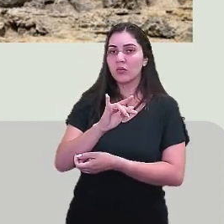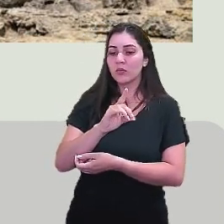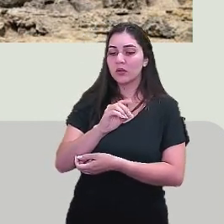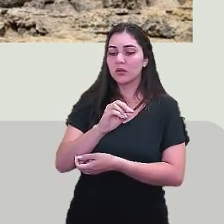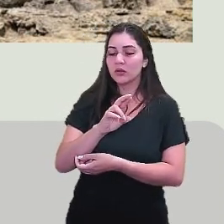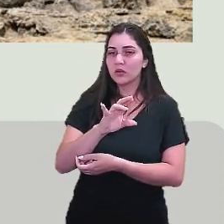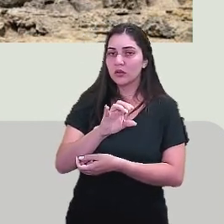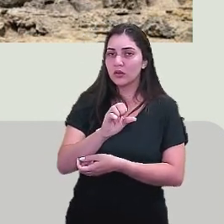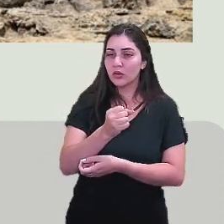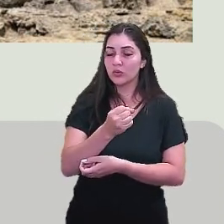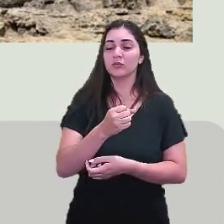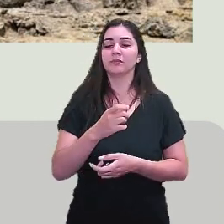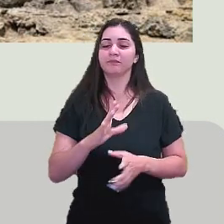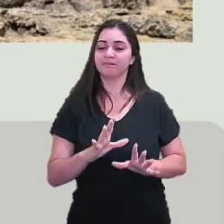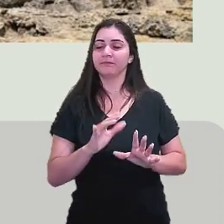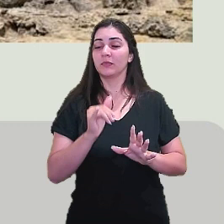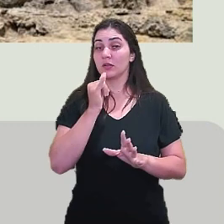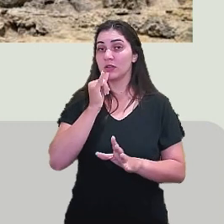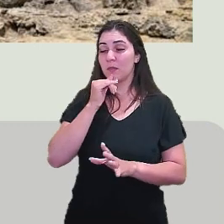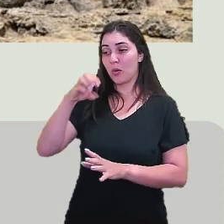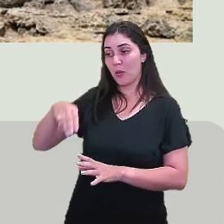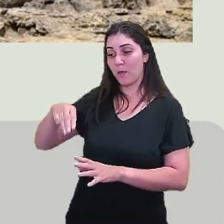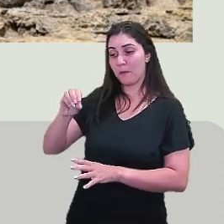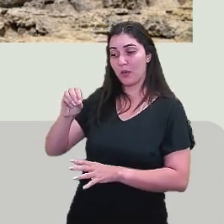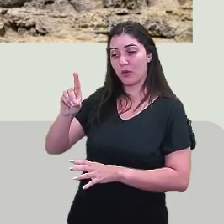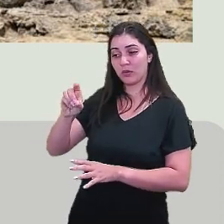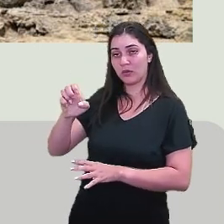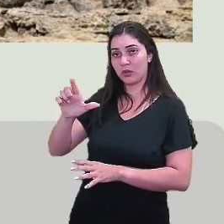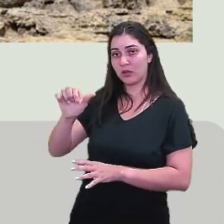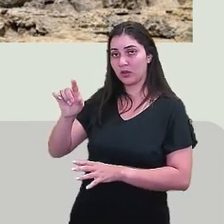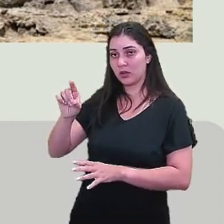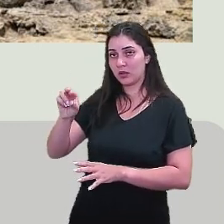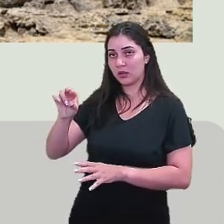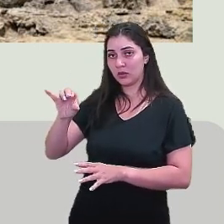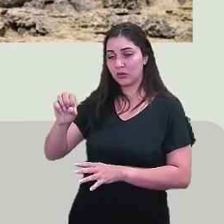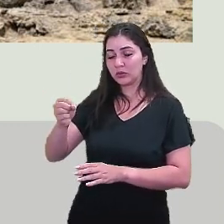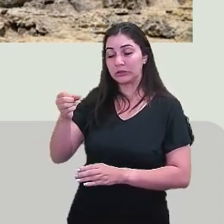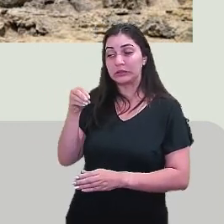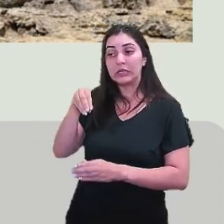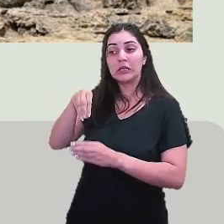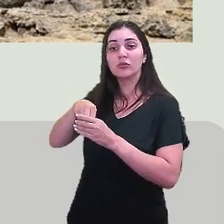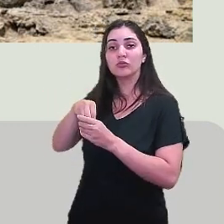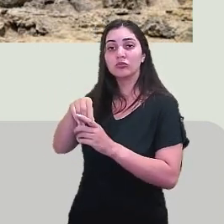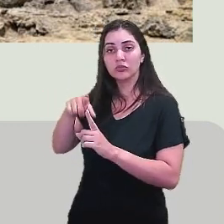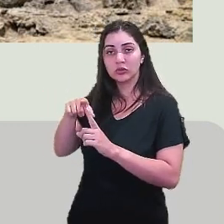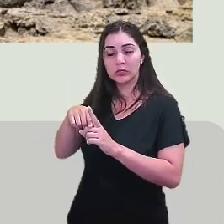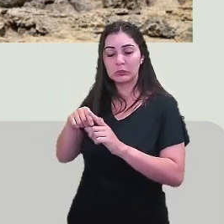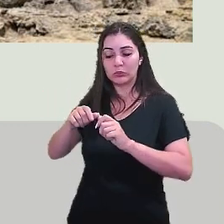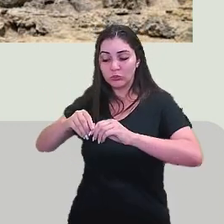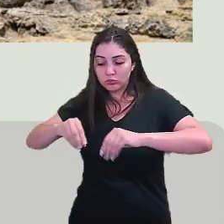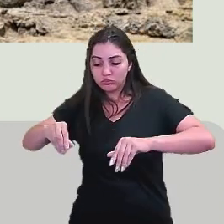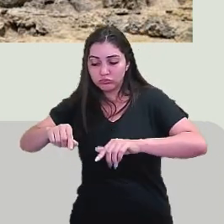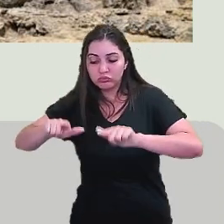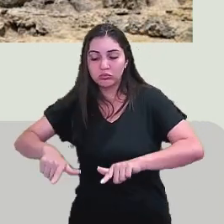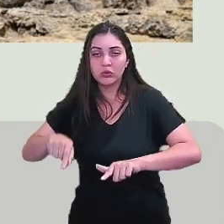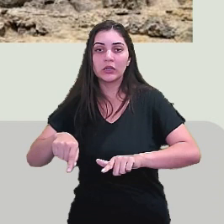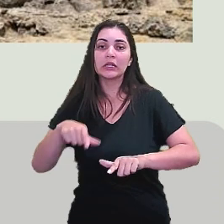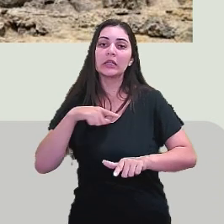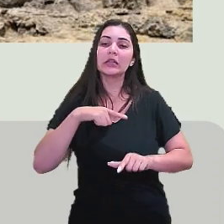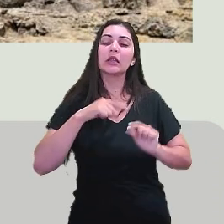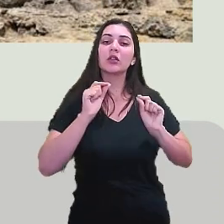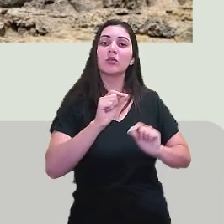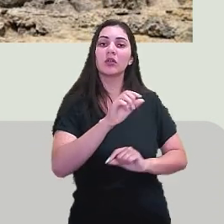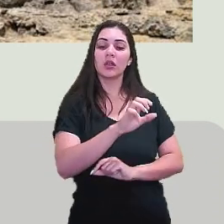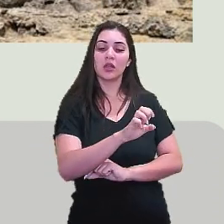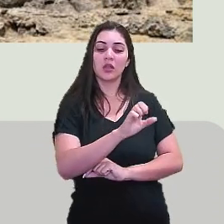que são os agentes internos, que é quando eu formo o terreno, o relevo, propriamente dito, grosso, e eu tenho os externos, que